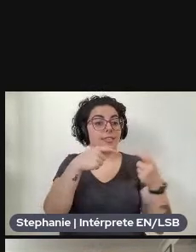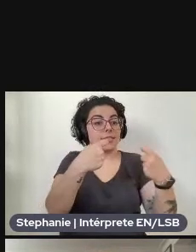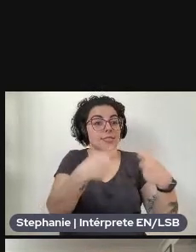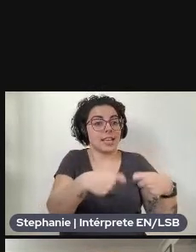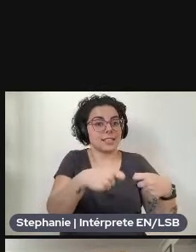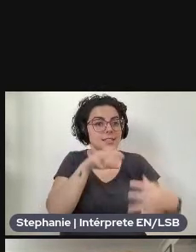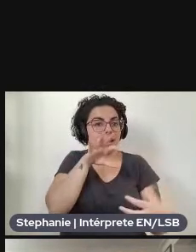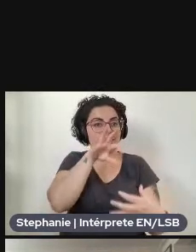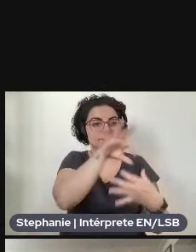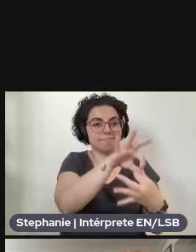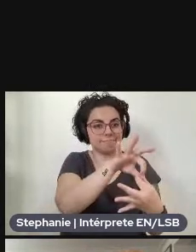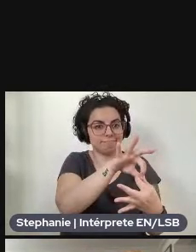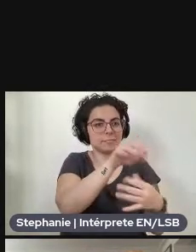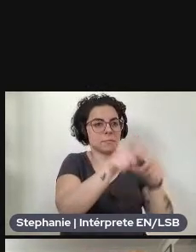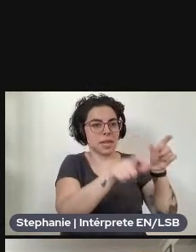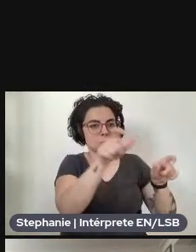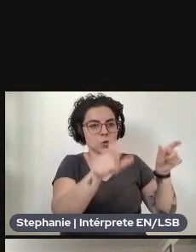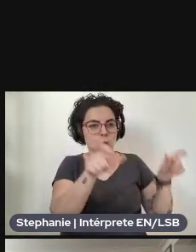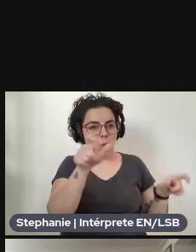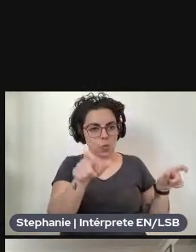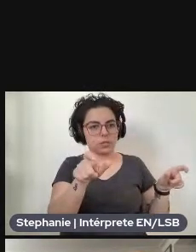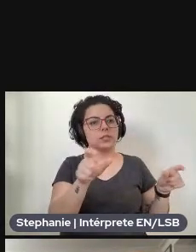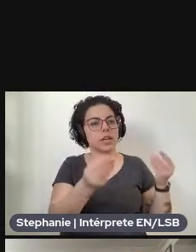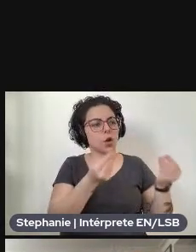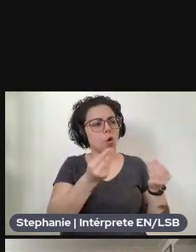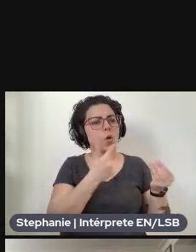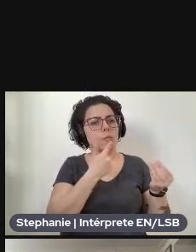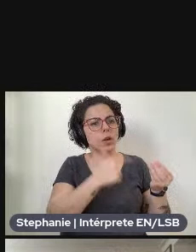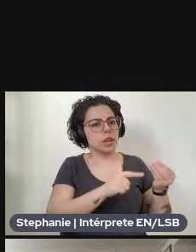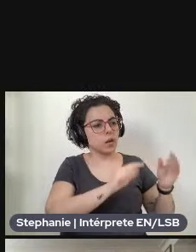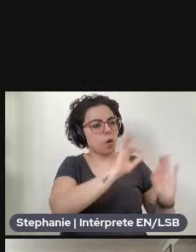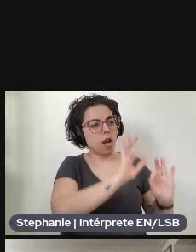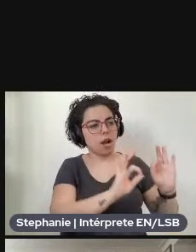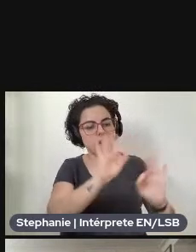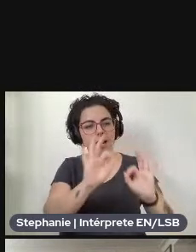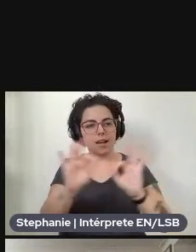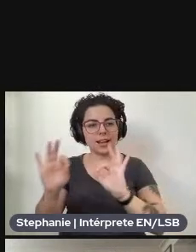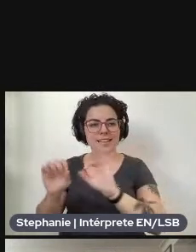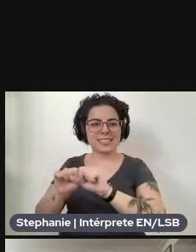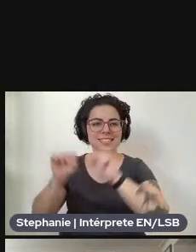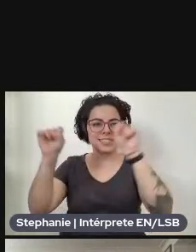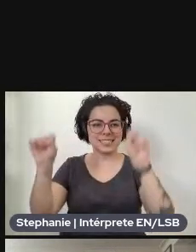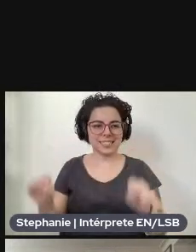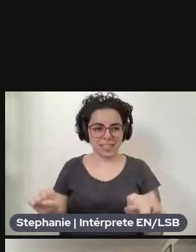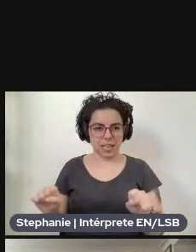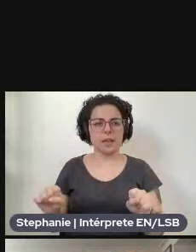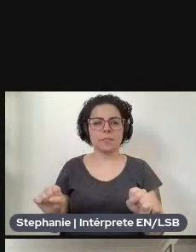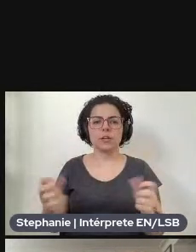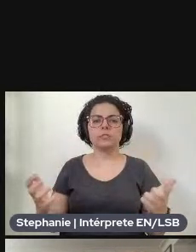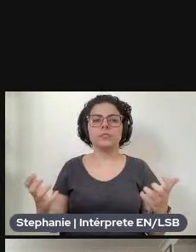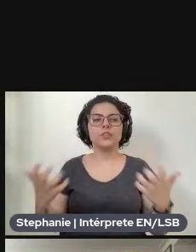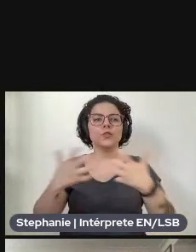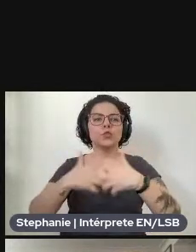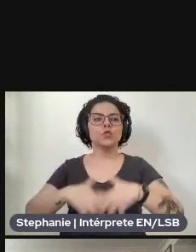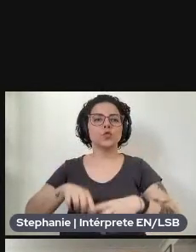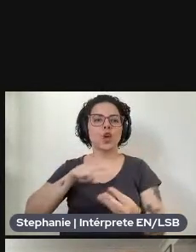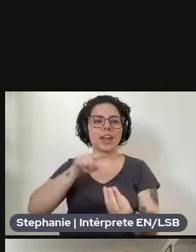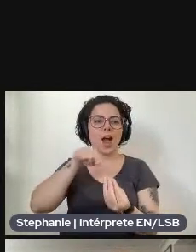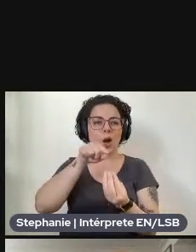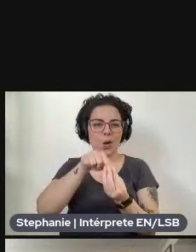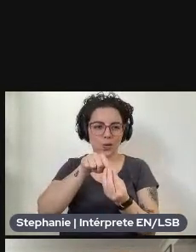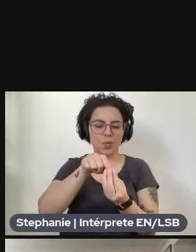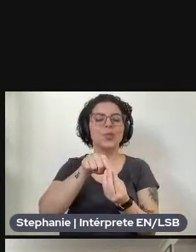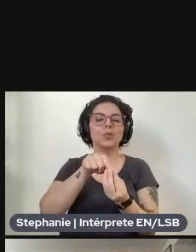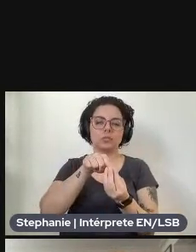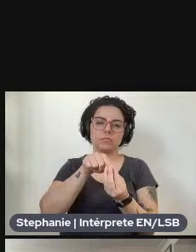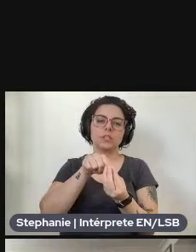falantes e a organização do sistema funcionalmente em razão dessas